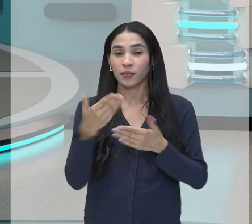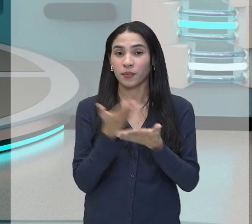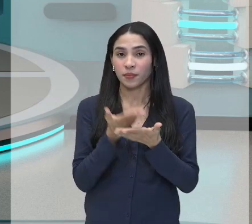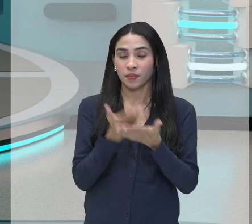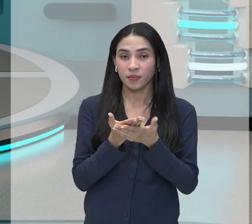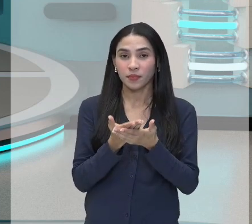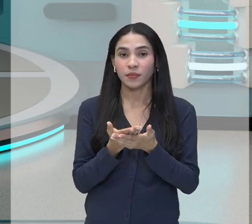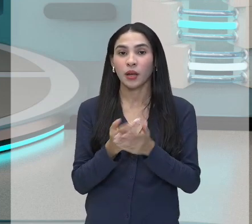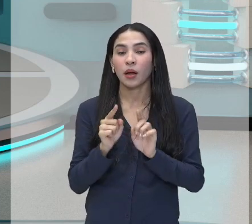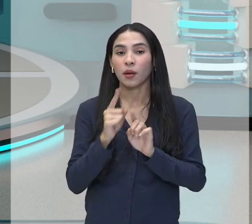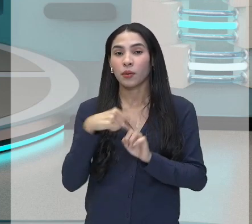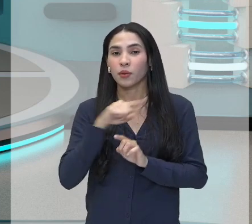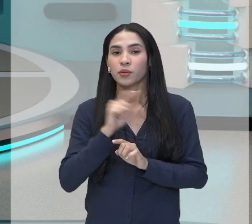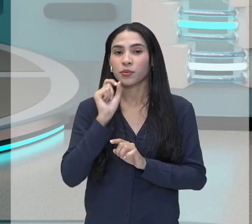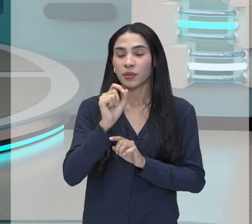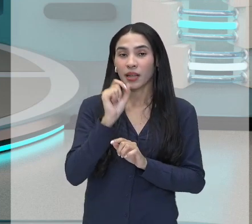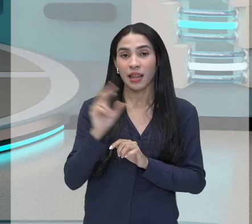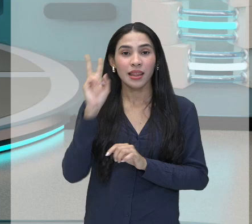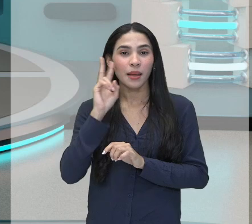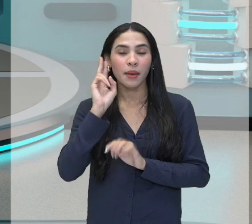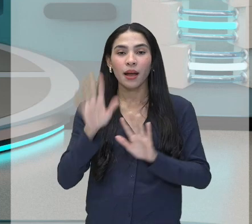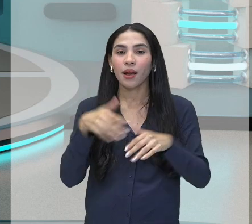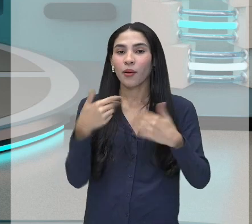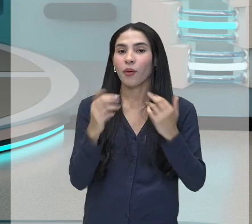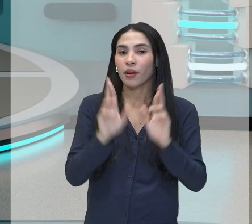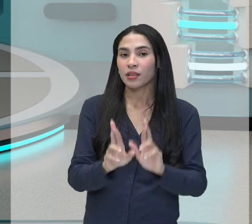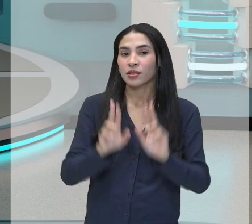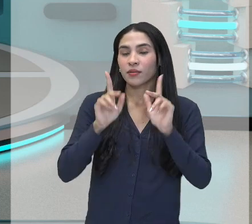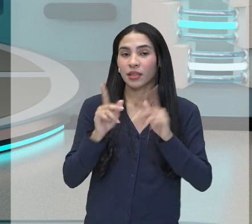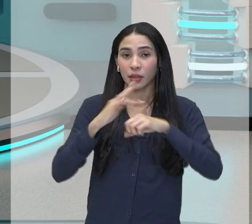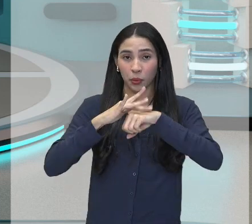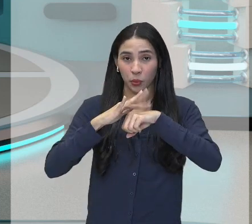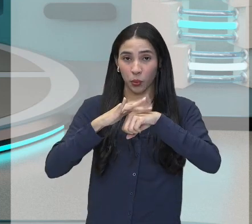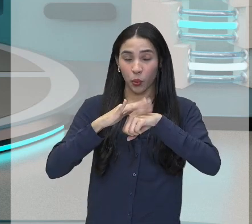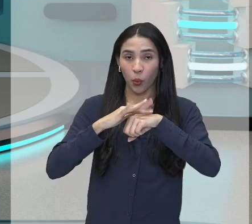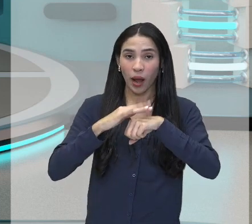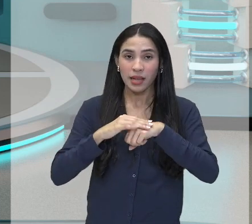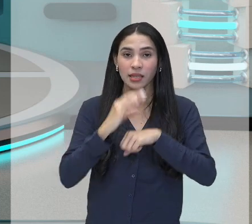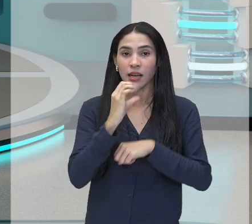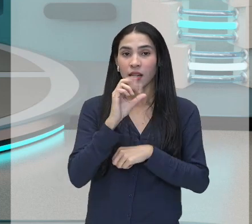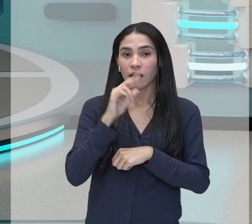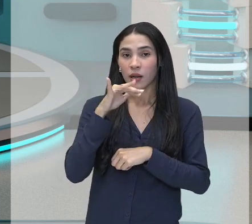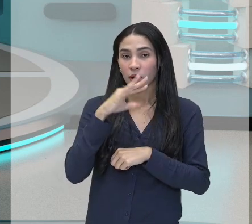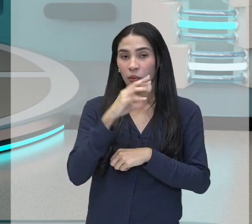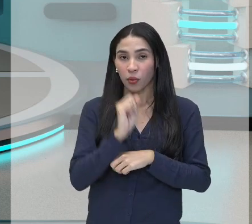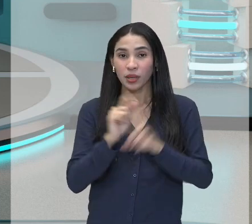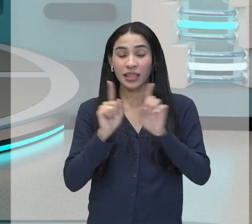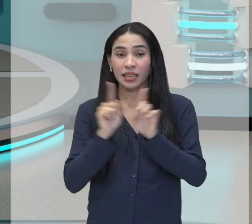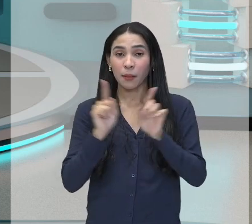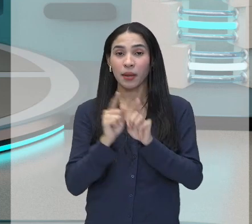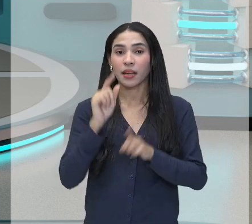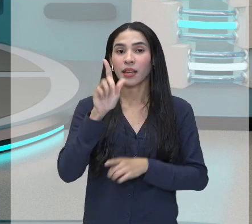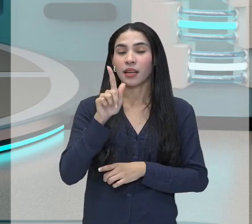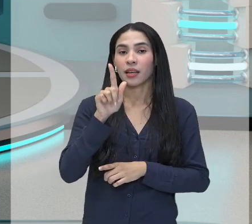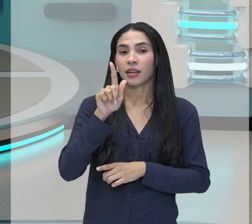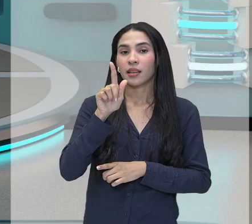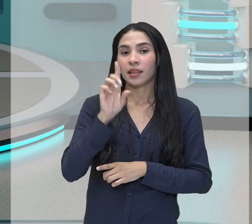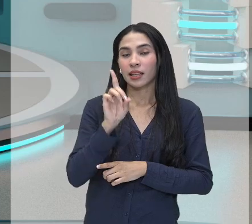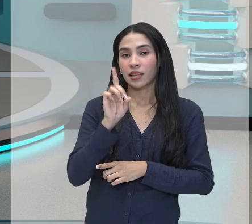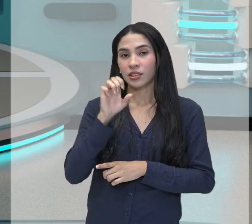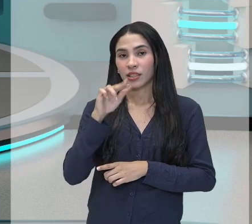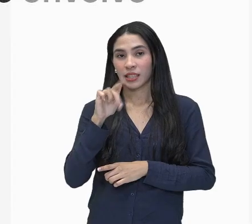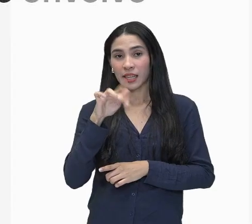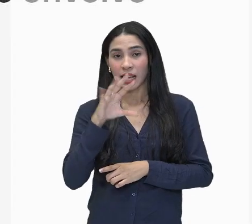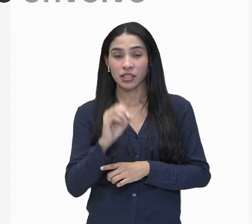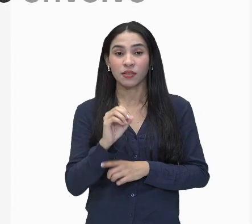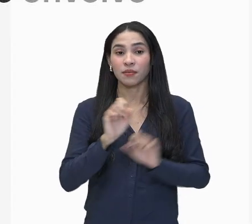nós vamos relembrar qual é a diferença entre doença crônica e doença degenerativa. Vamos ver sua definição